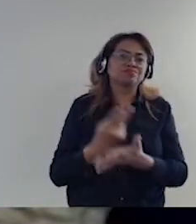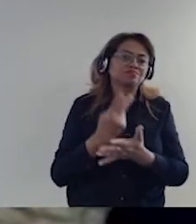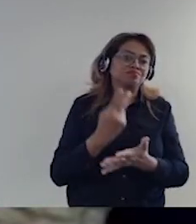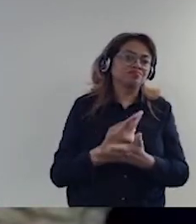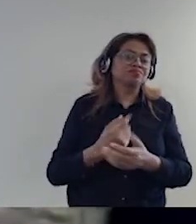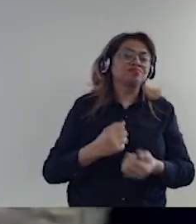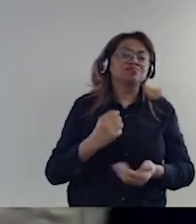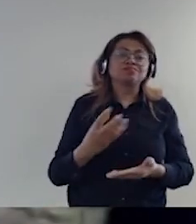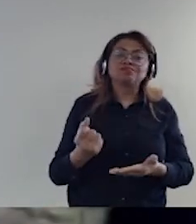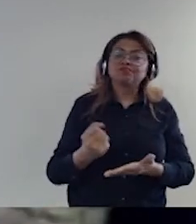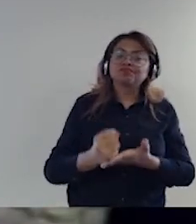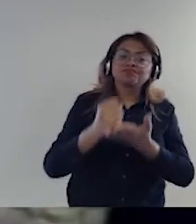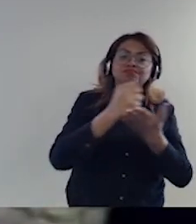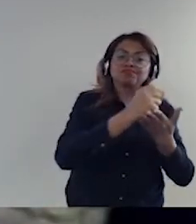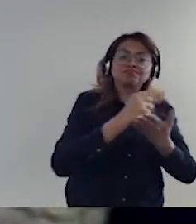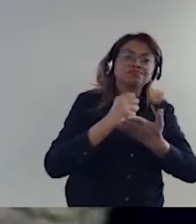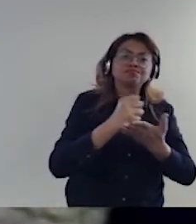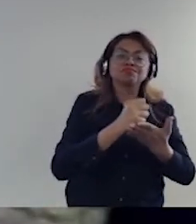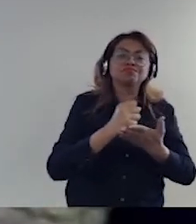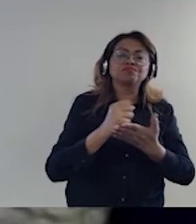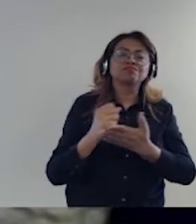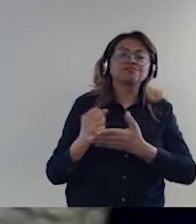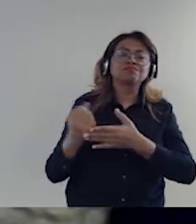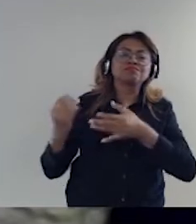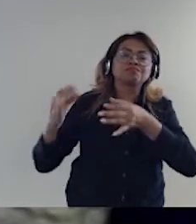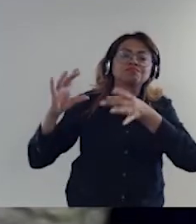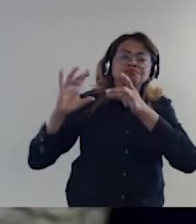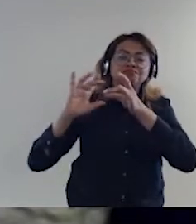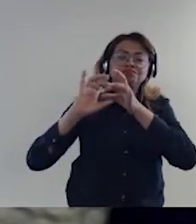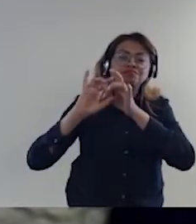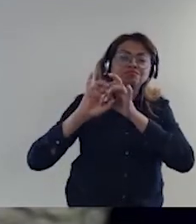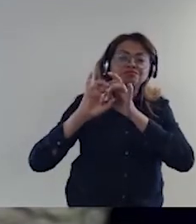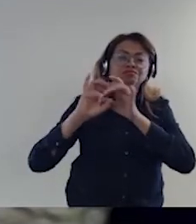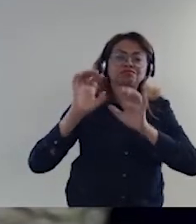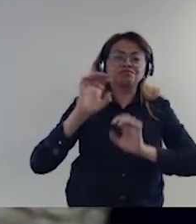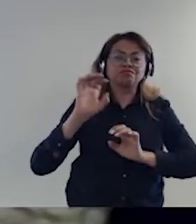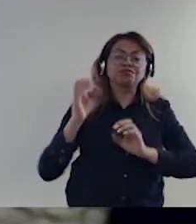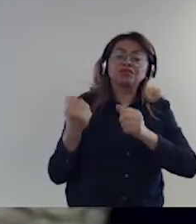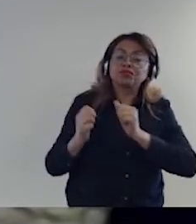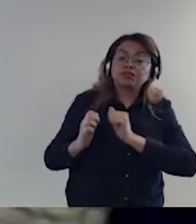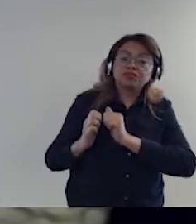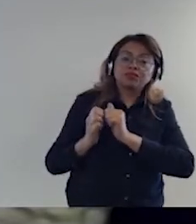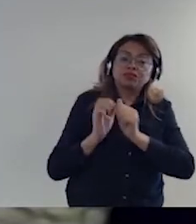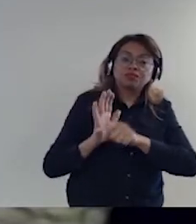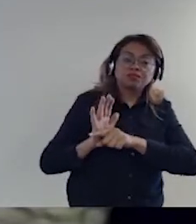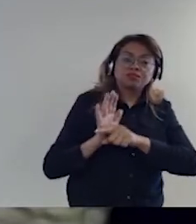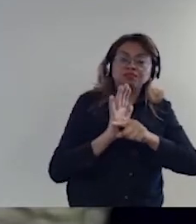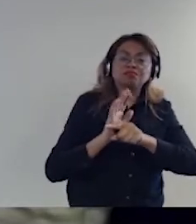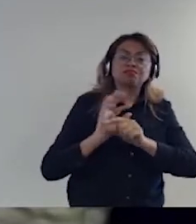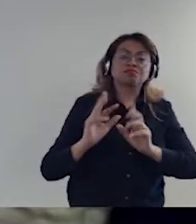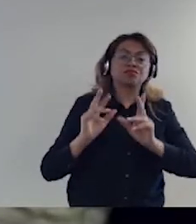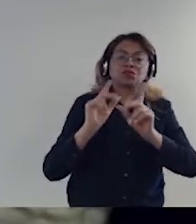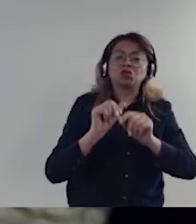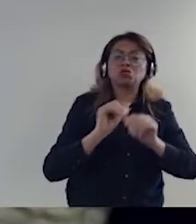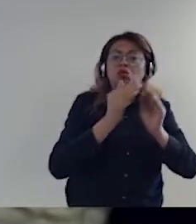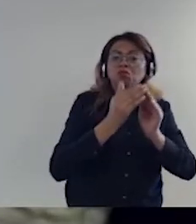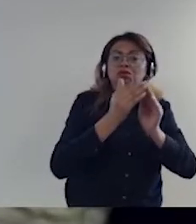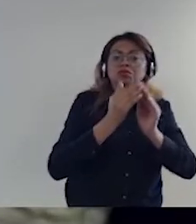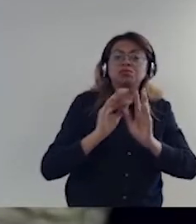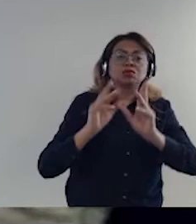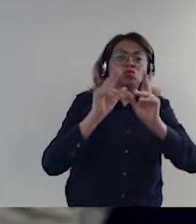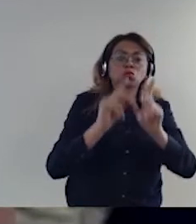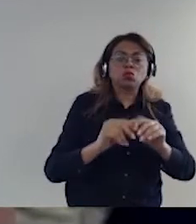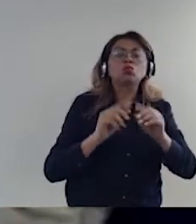chegarão, entretanto, vindos da União Europeia, é evidente que o Estado tem recursos limitados. Ele não pode acorrer a tudo, nem pode acorrer a